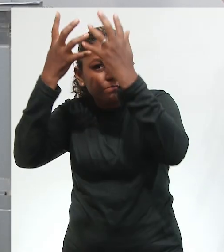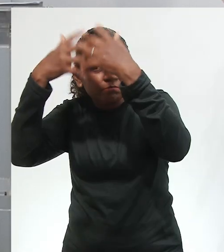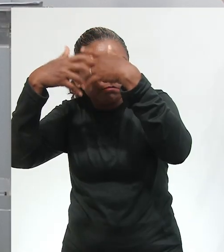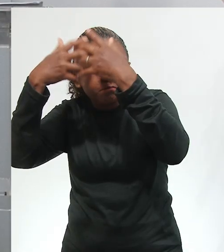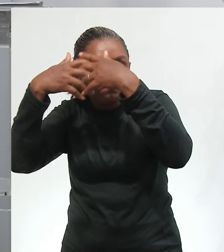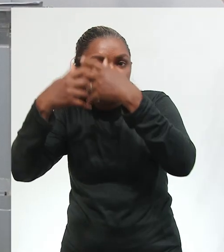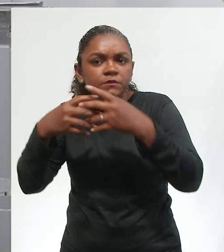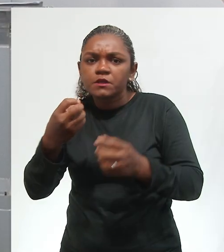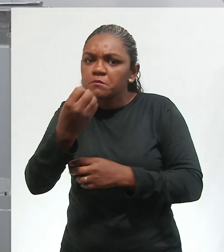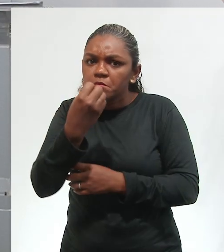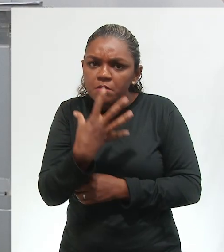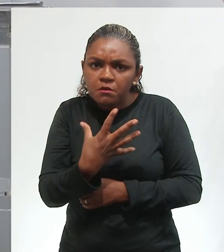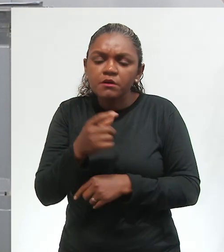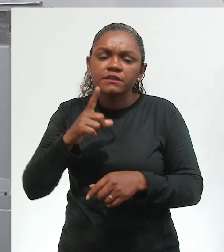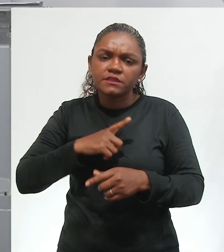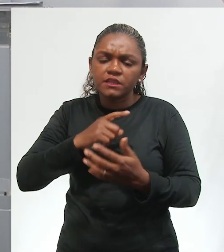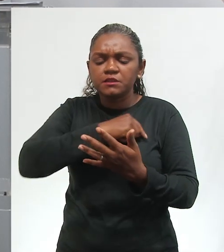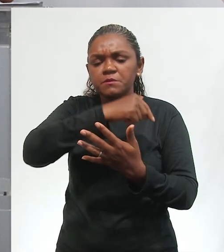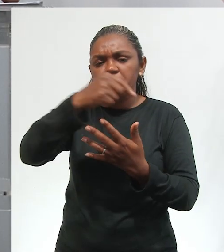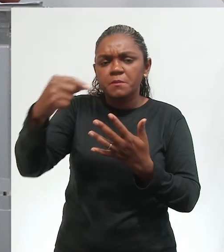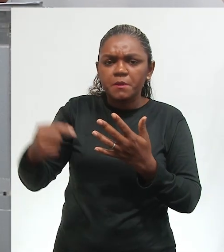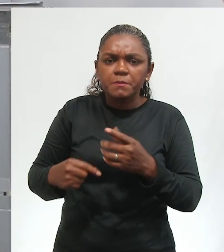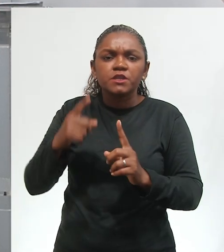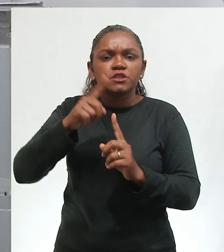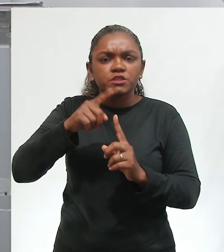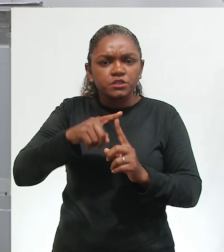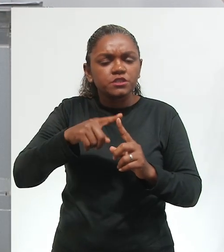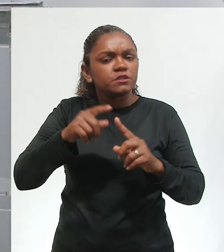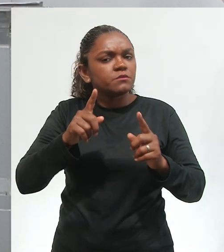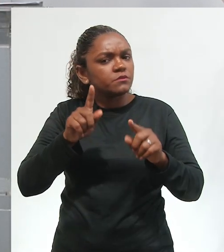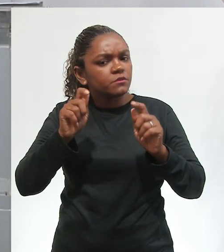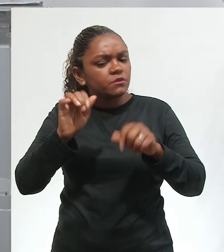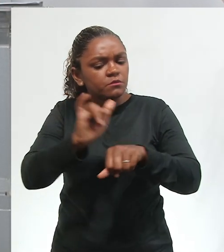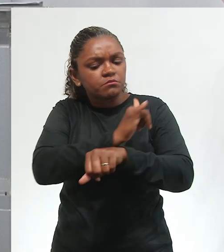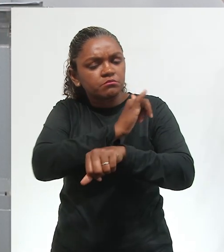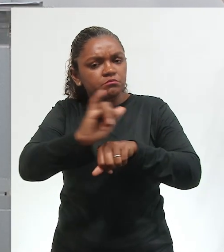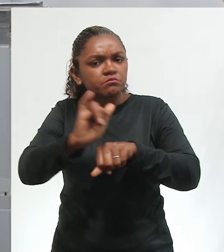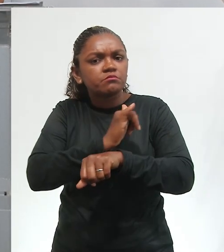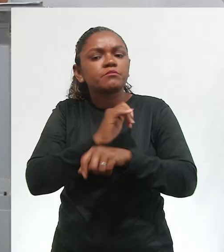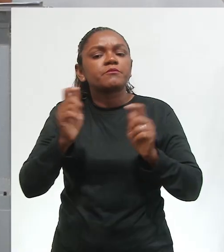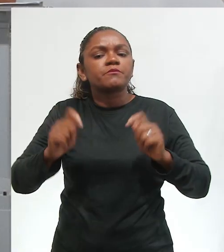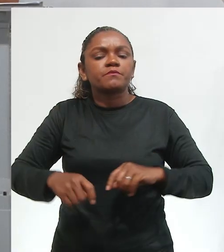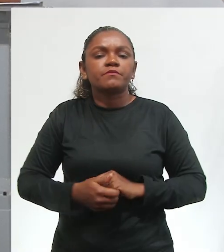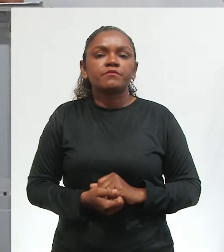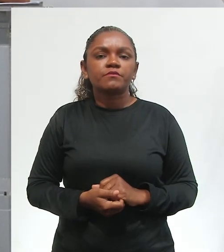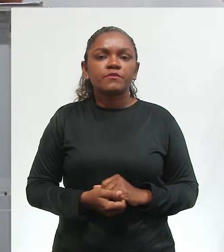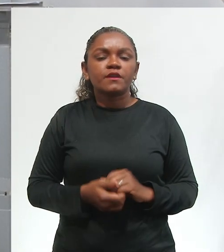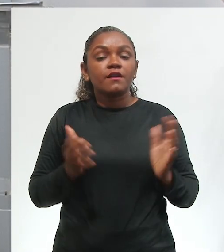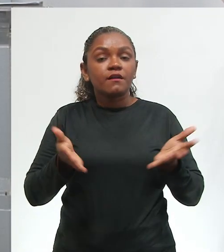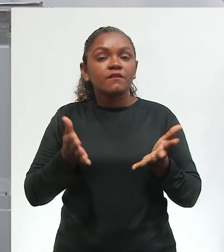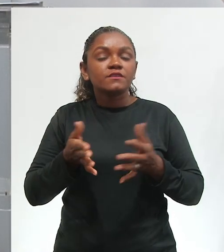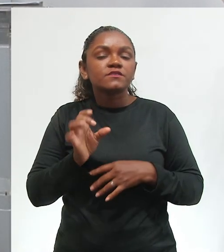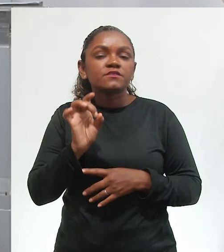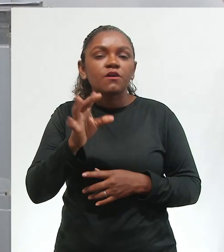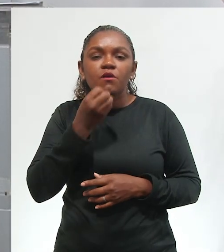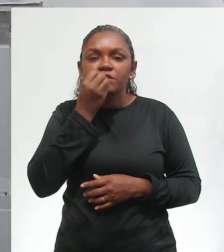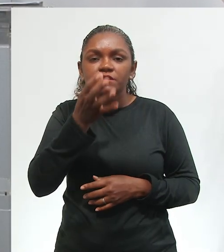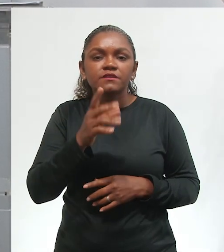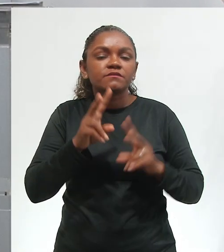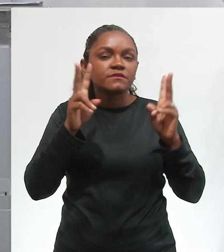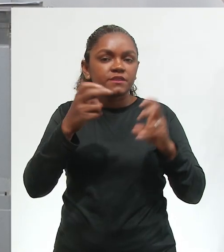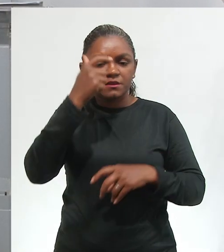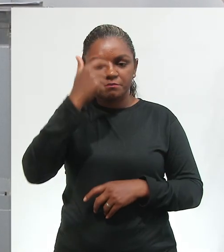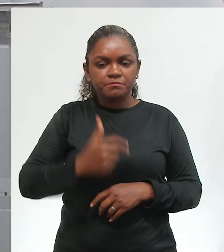mental através de diversos processos. Vou contar para vocês uma curiosidade, que é quando eu estudava, né, que eu ia para a escola, um